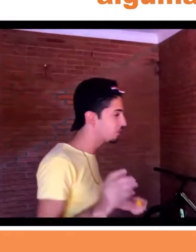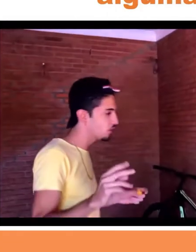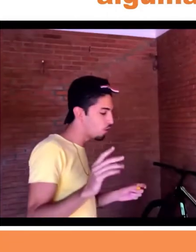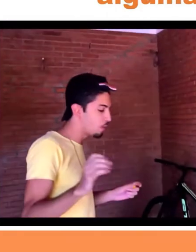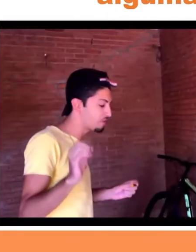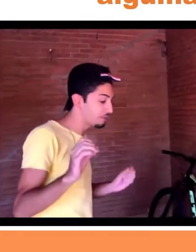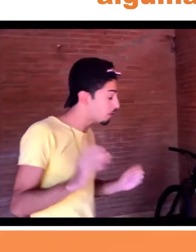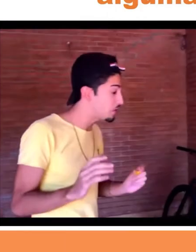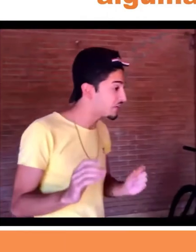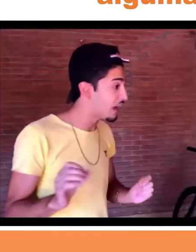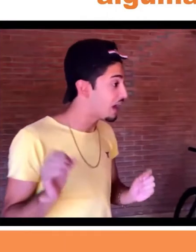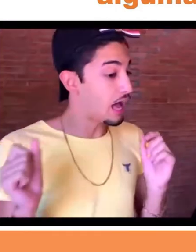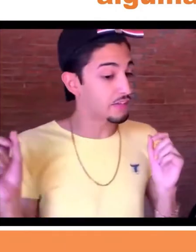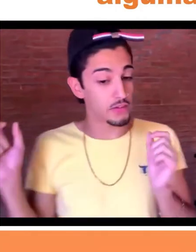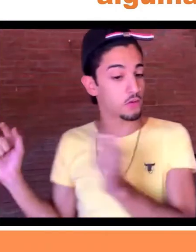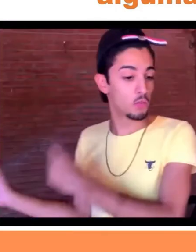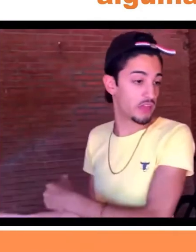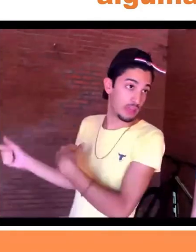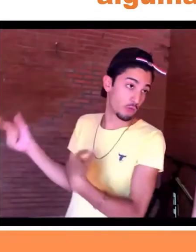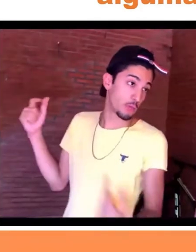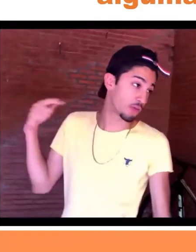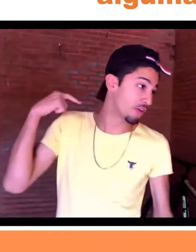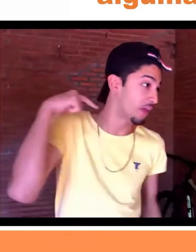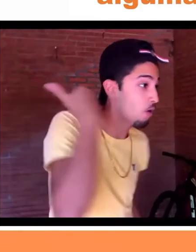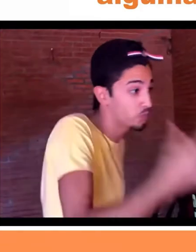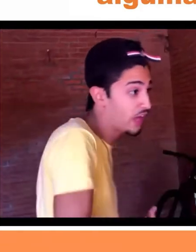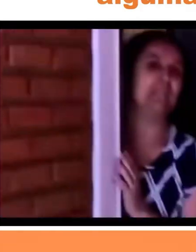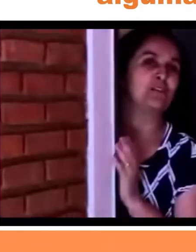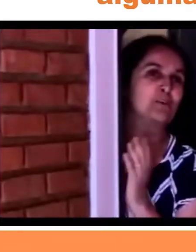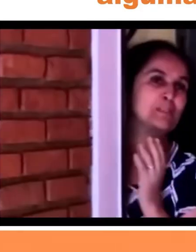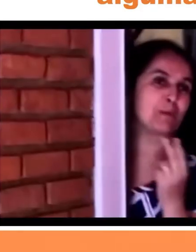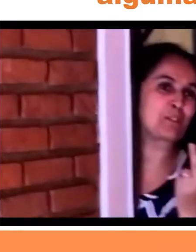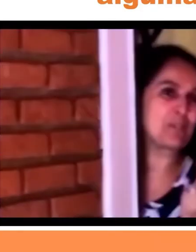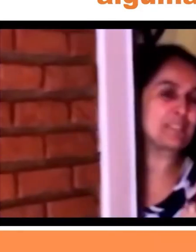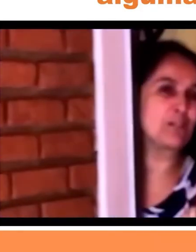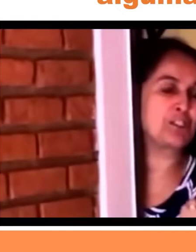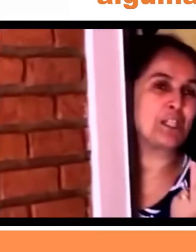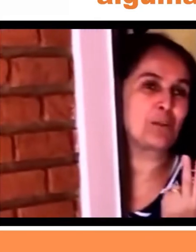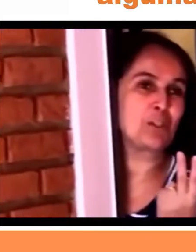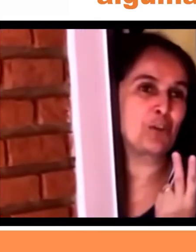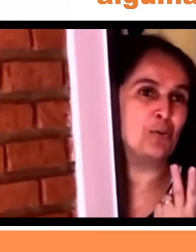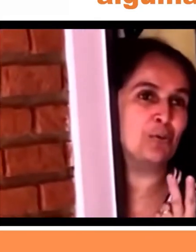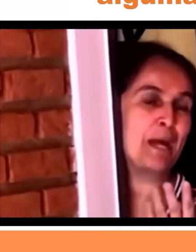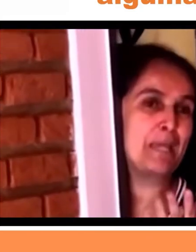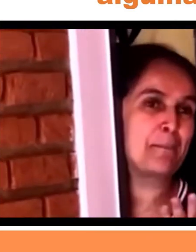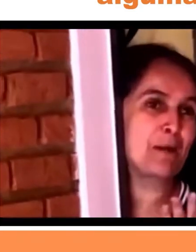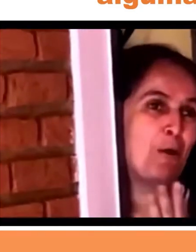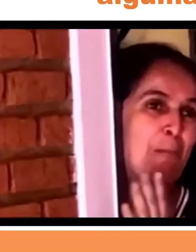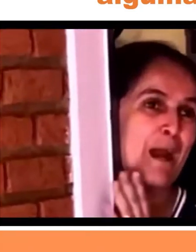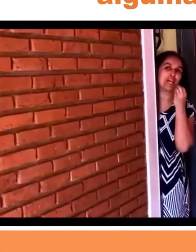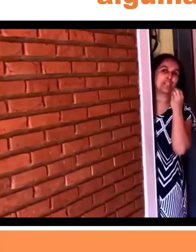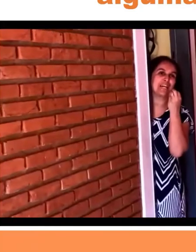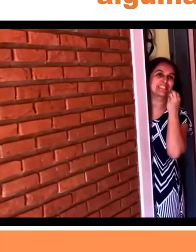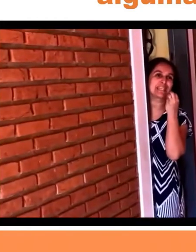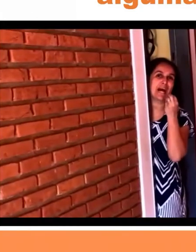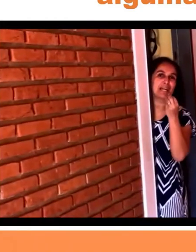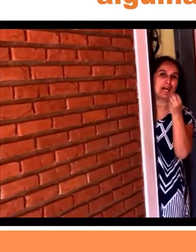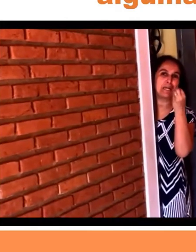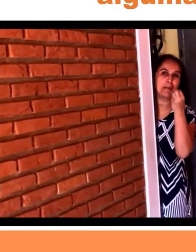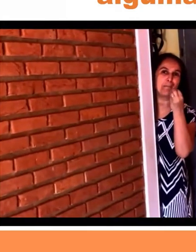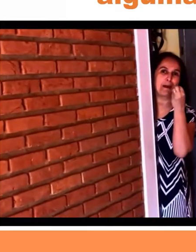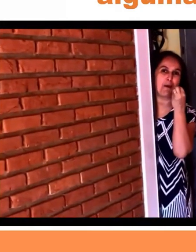galera. Agora vamos tirar dois ou um pra ver quem vai começar a se esconder. E a outra pessoa vai ter que contar. E duas pessoas não tira dois ou um. Aí, para ou par,